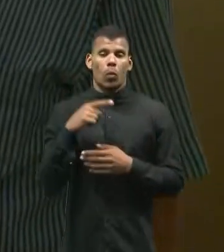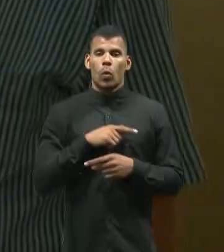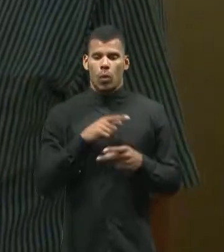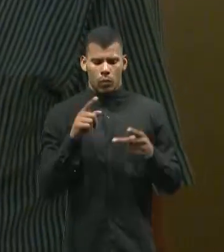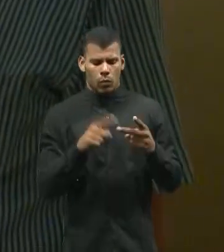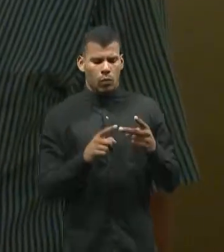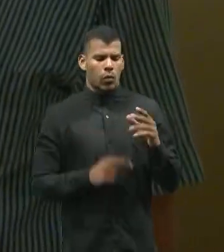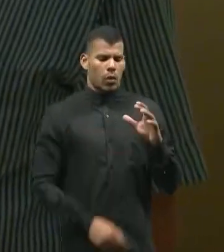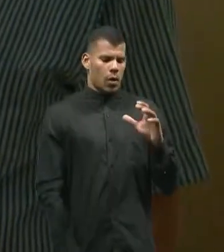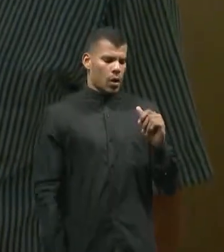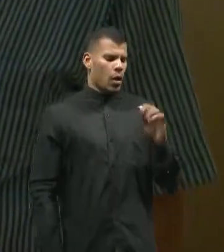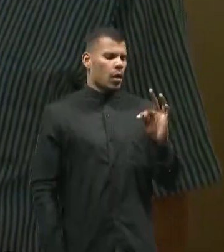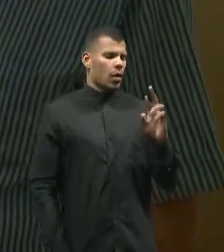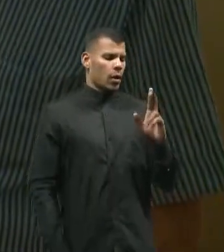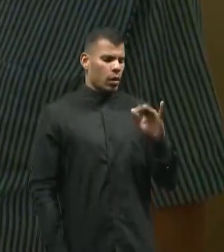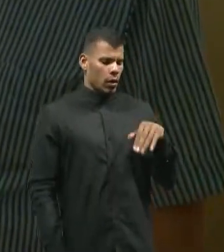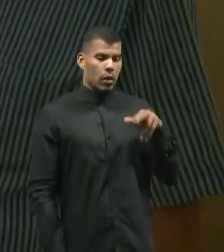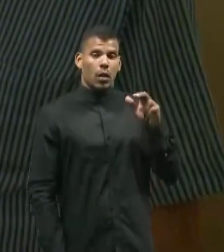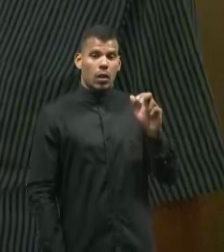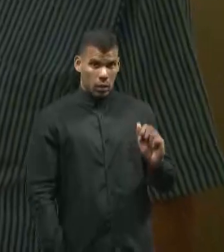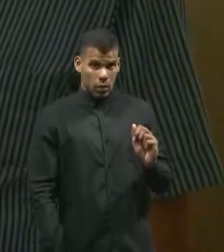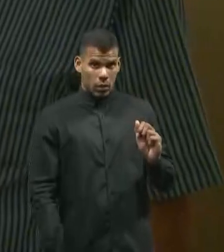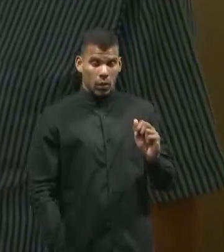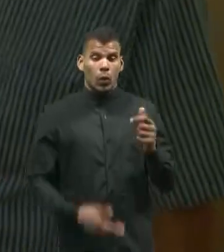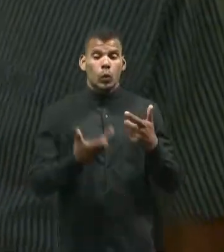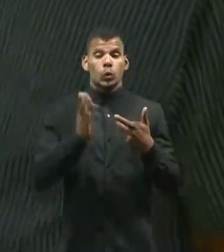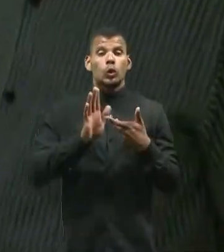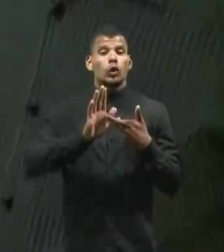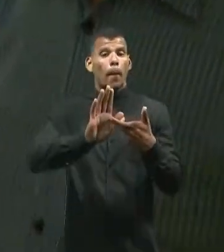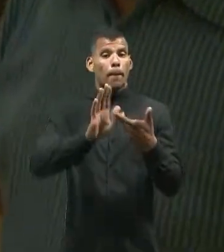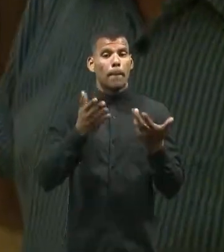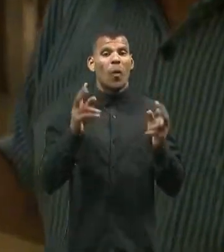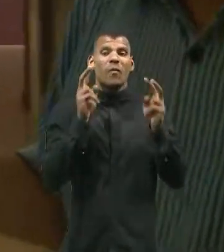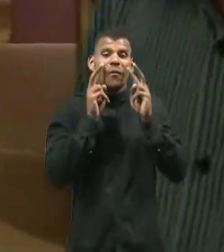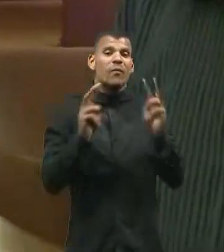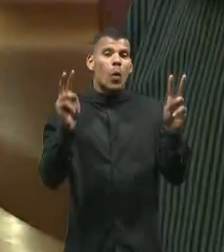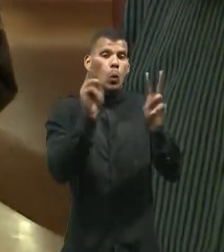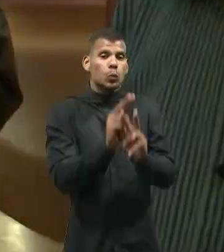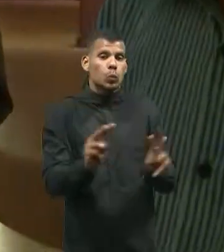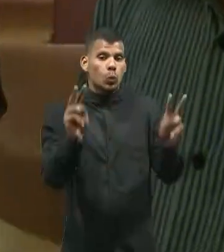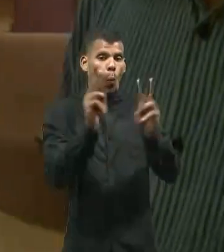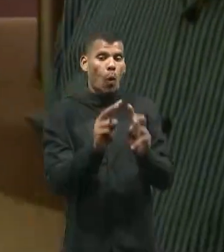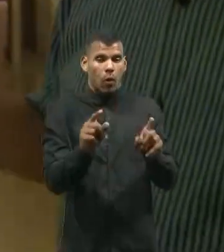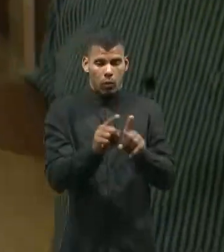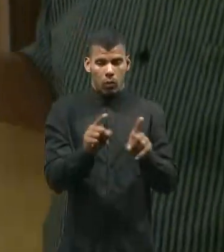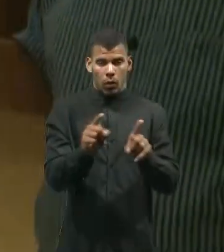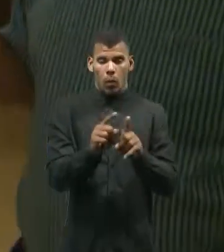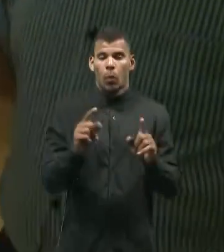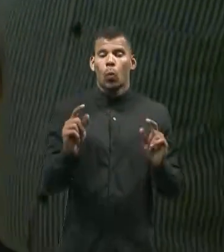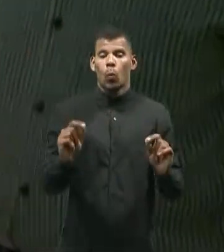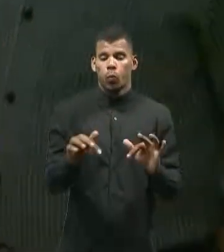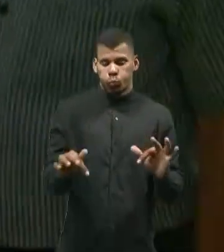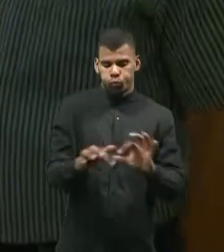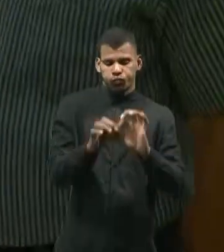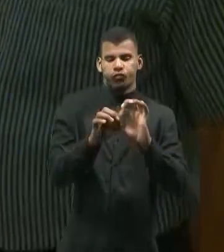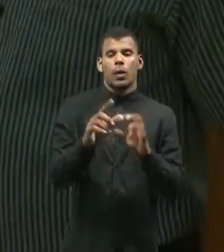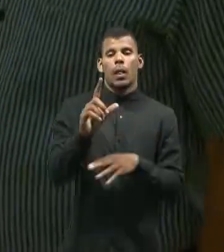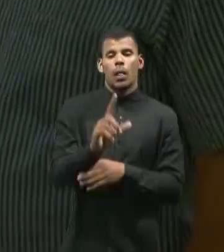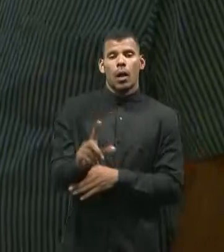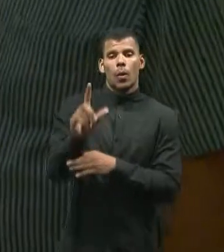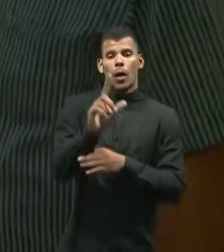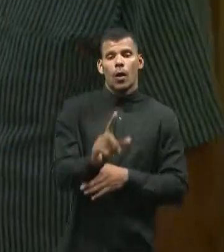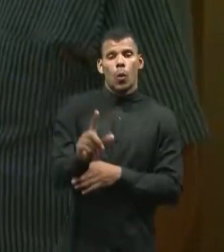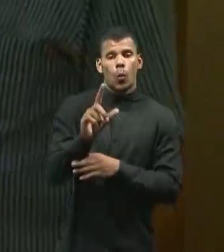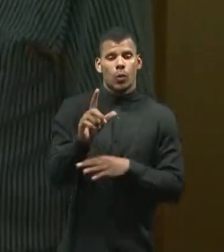são as caveiras. Então ela é uma exposição muito visual, sobretudo, e uma exposição diretamente ligada à literatura, que é como